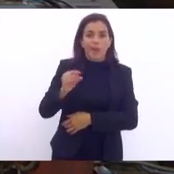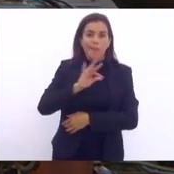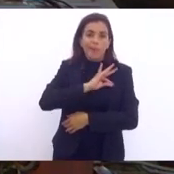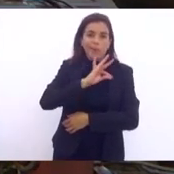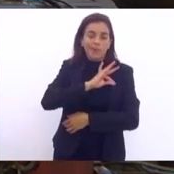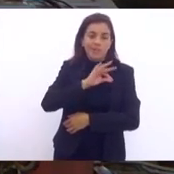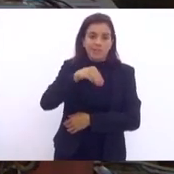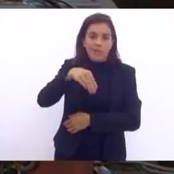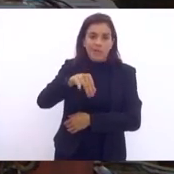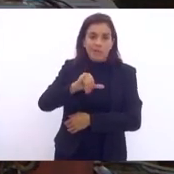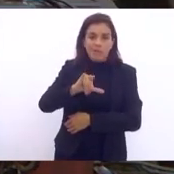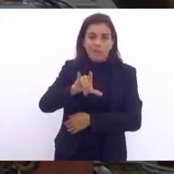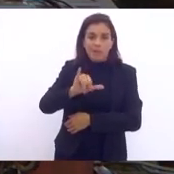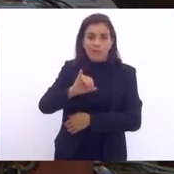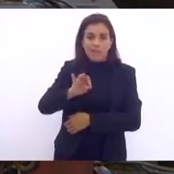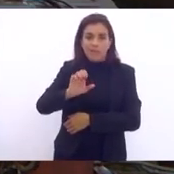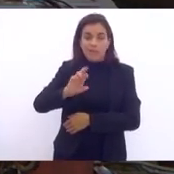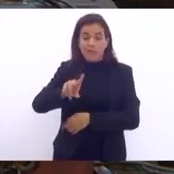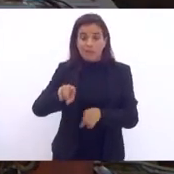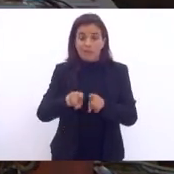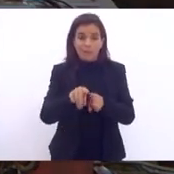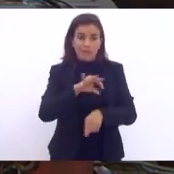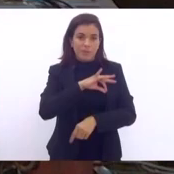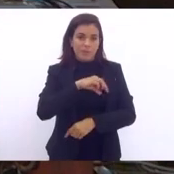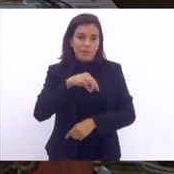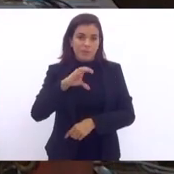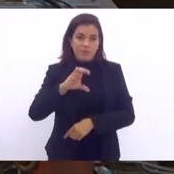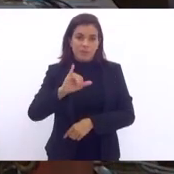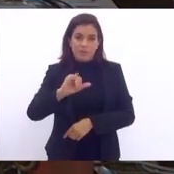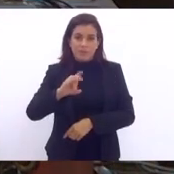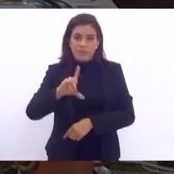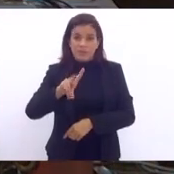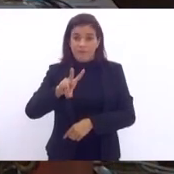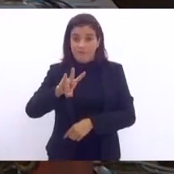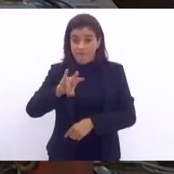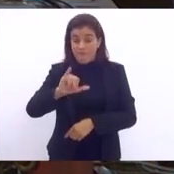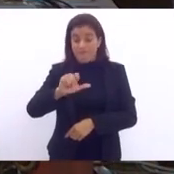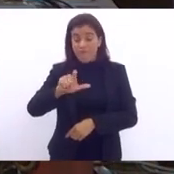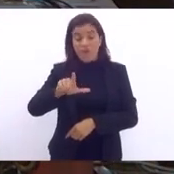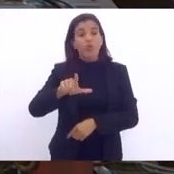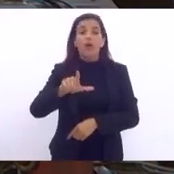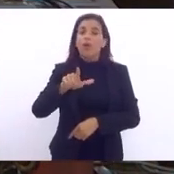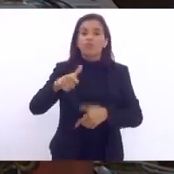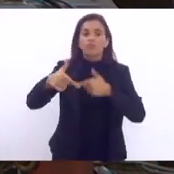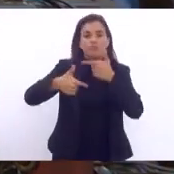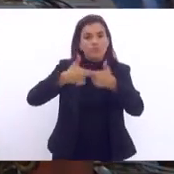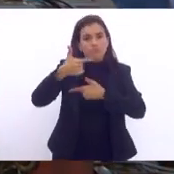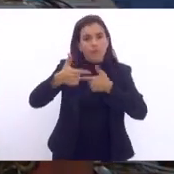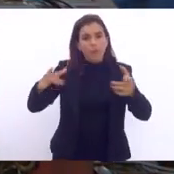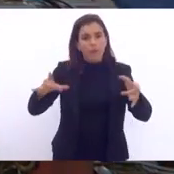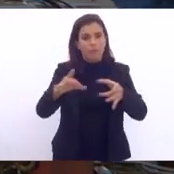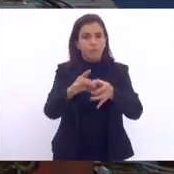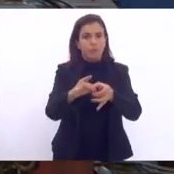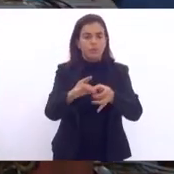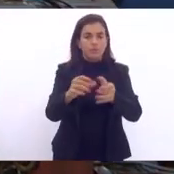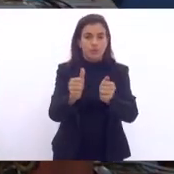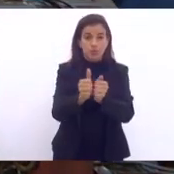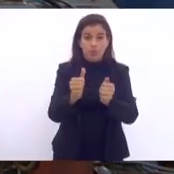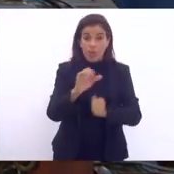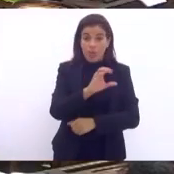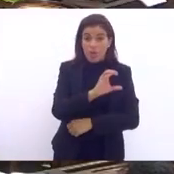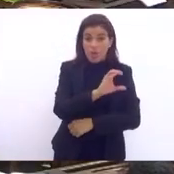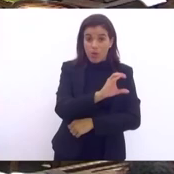Civil. É isso, é um isso. Trabalho conjunto, então... Pela Comissão de Defesa Civil, deputado Otoni de Paula